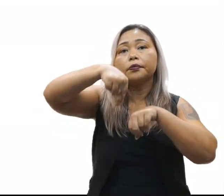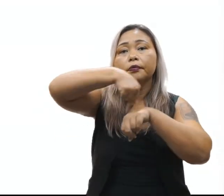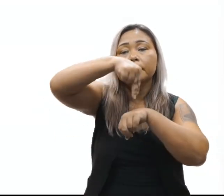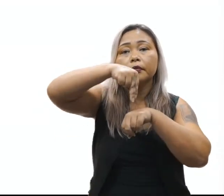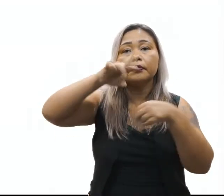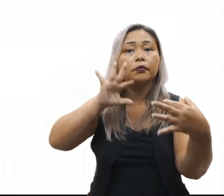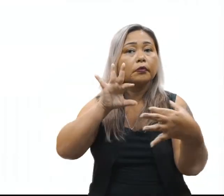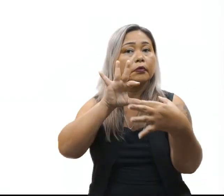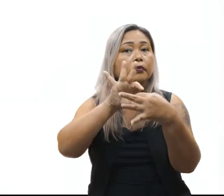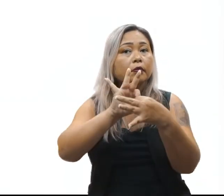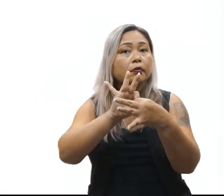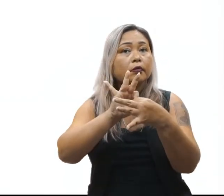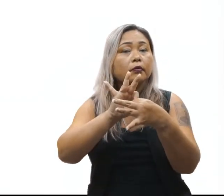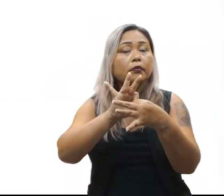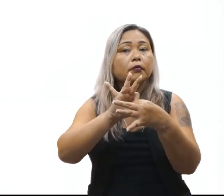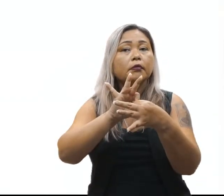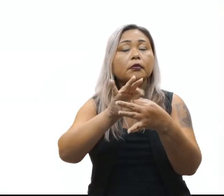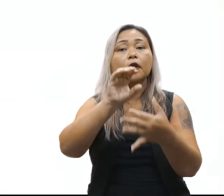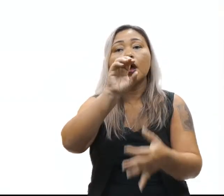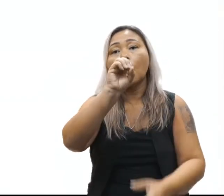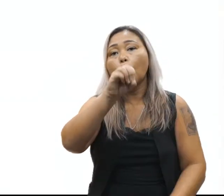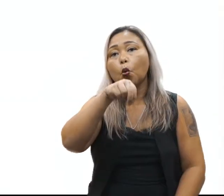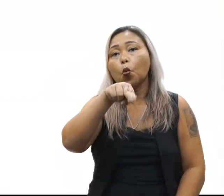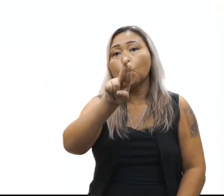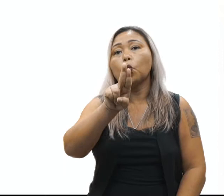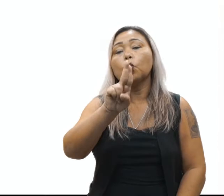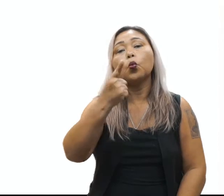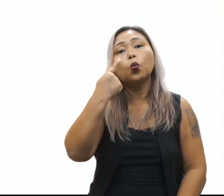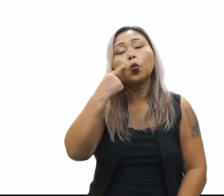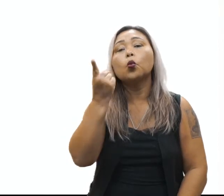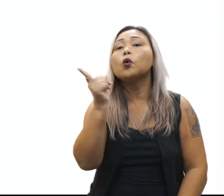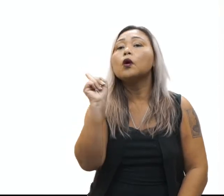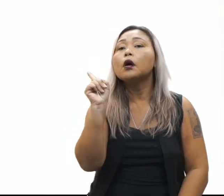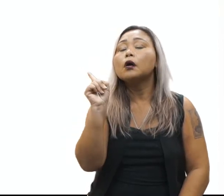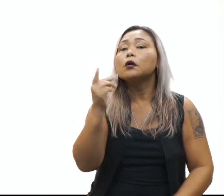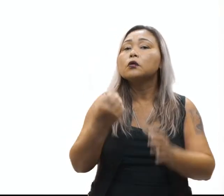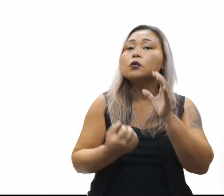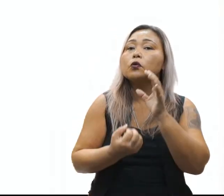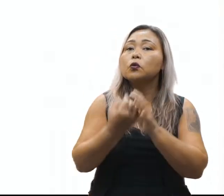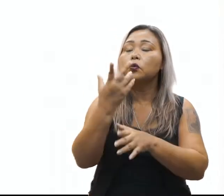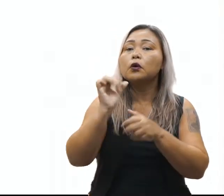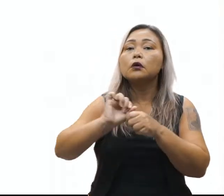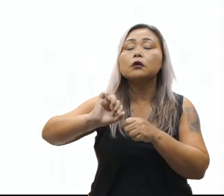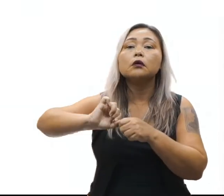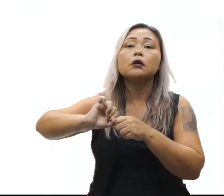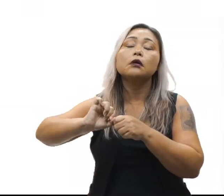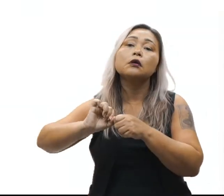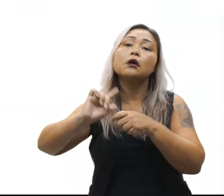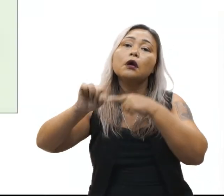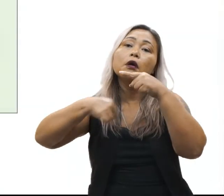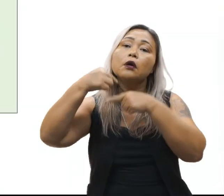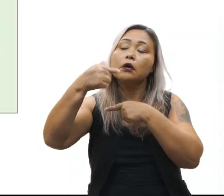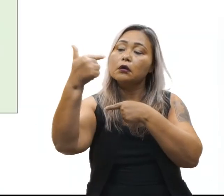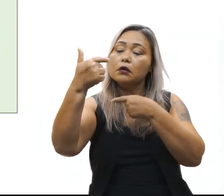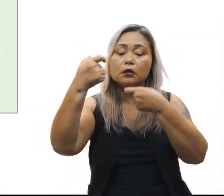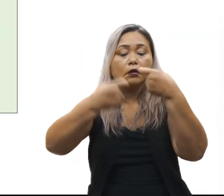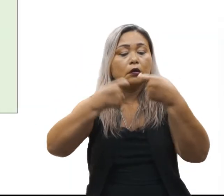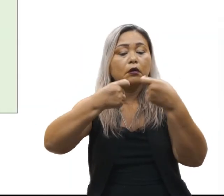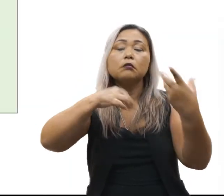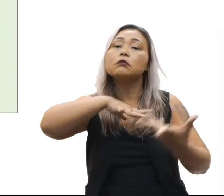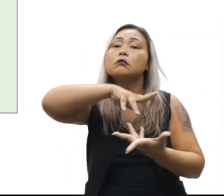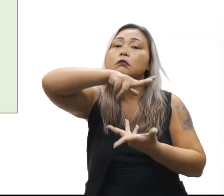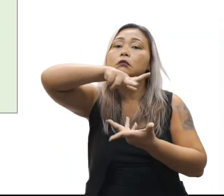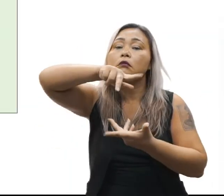Nações Unidas, que surgiu, né, como vocês viram aí, a gente falou, depois da Segunda Guerra